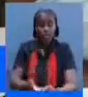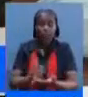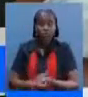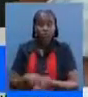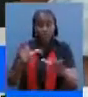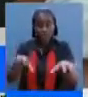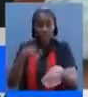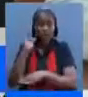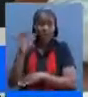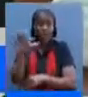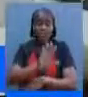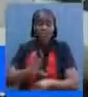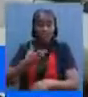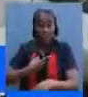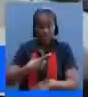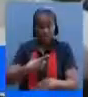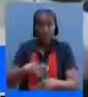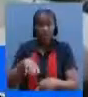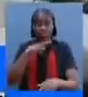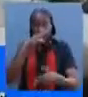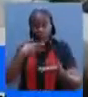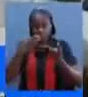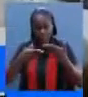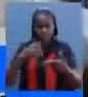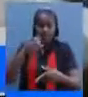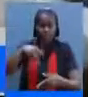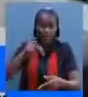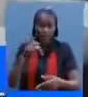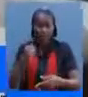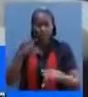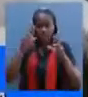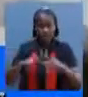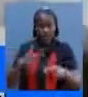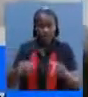Nacional, onde será discutido, e o PAICV espera que venha a haver consenso na sua aprovação.